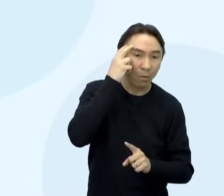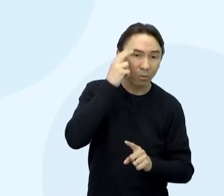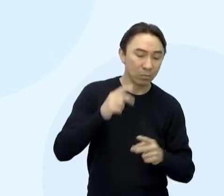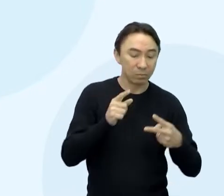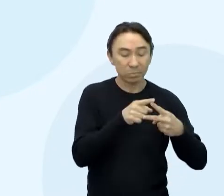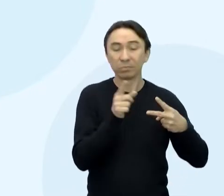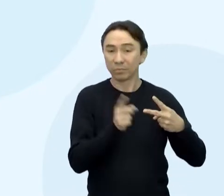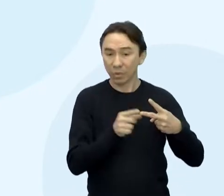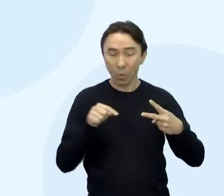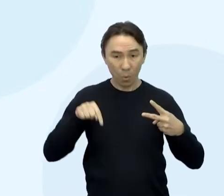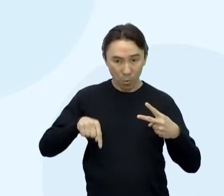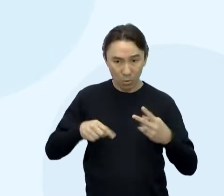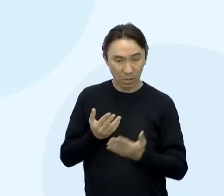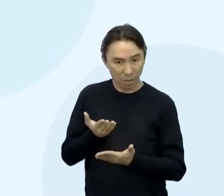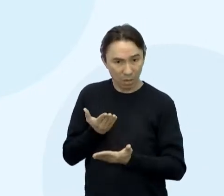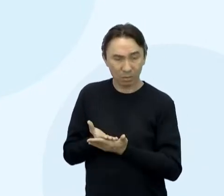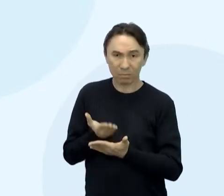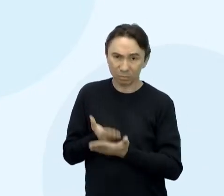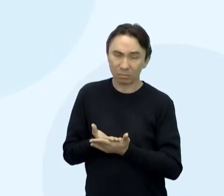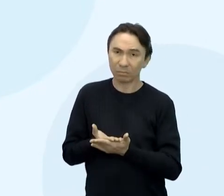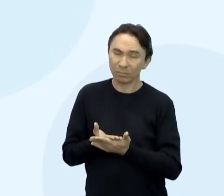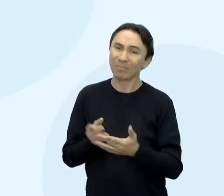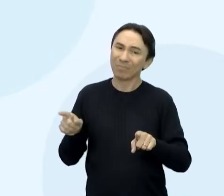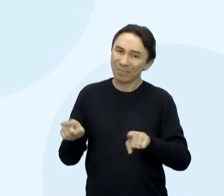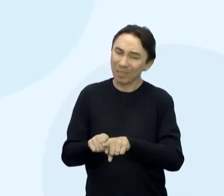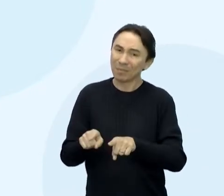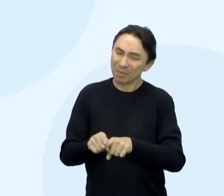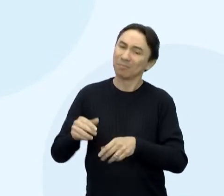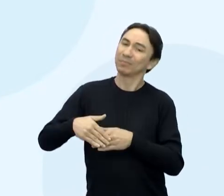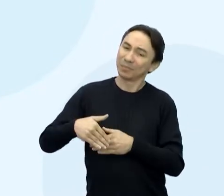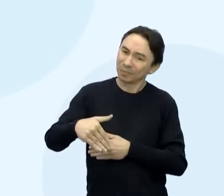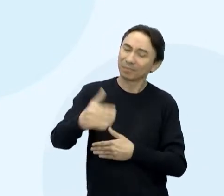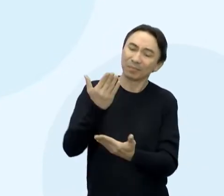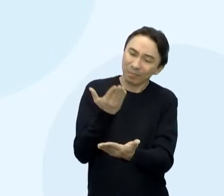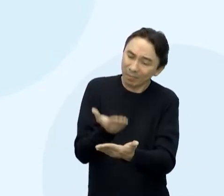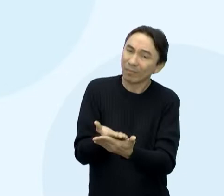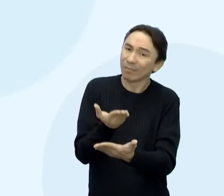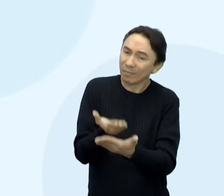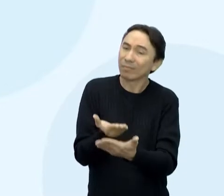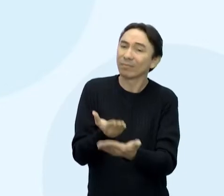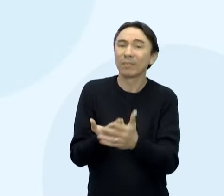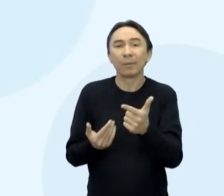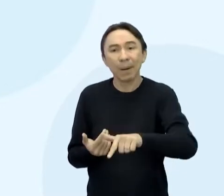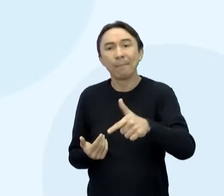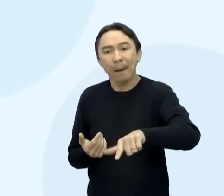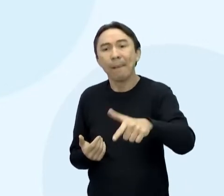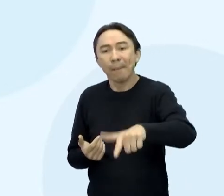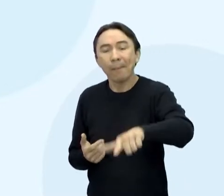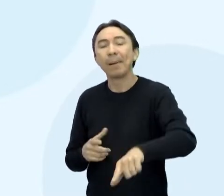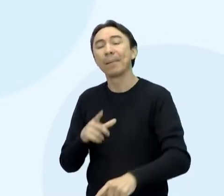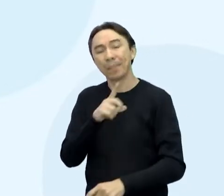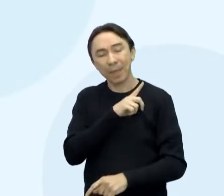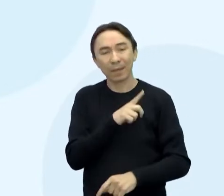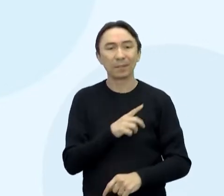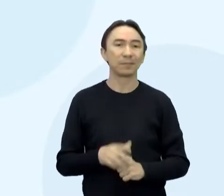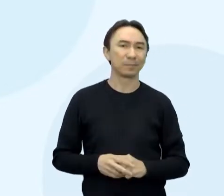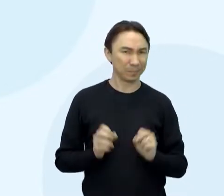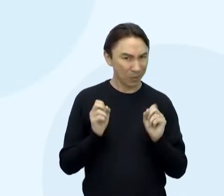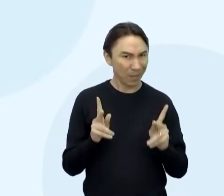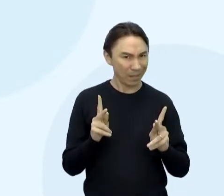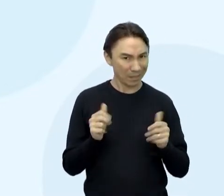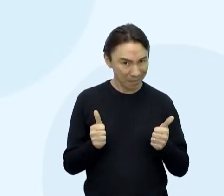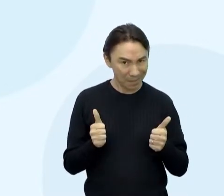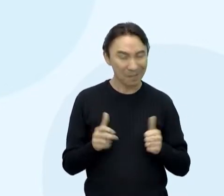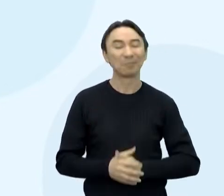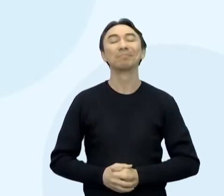como também na maioria das nossas aulas, então, do nosso componente, ok?